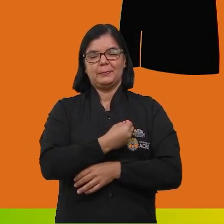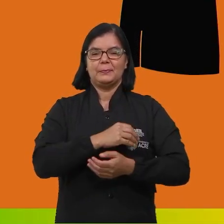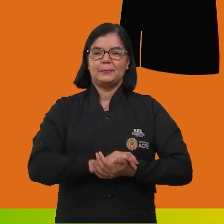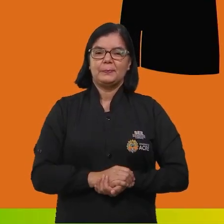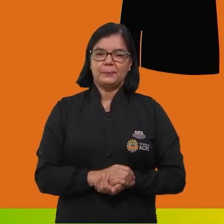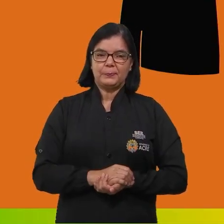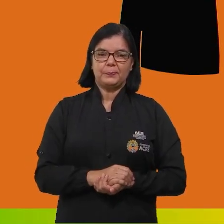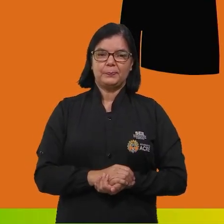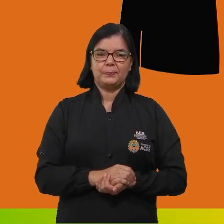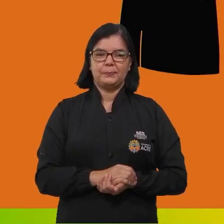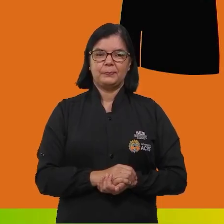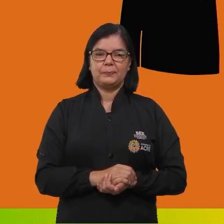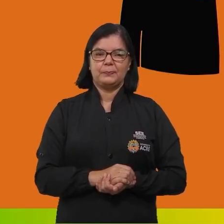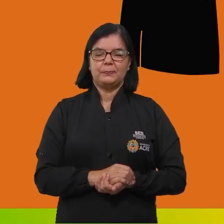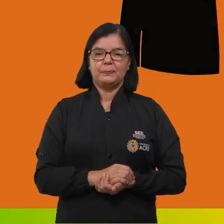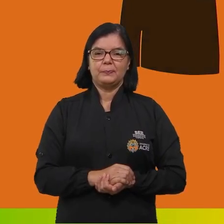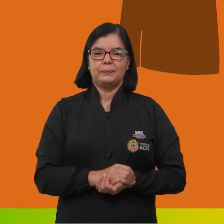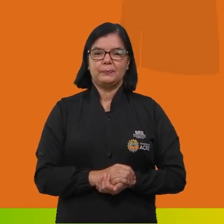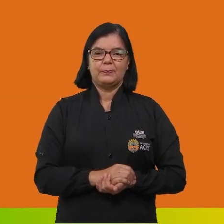vida.